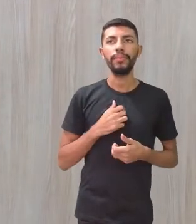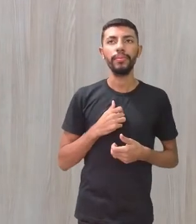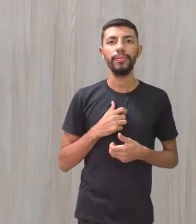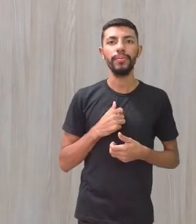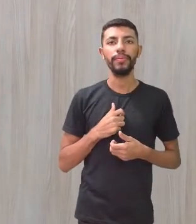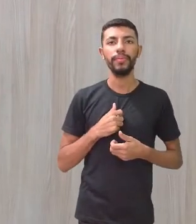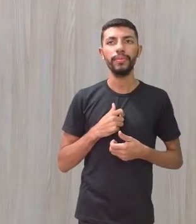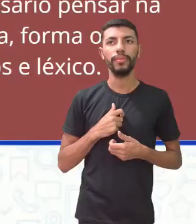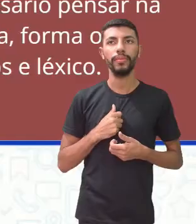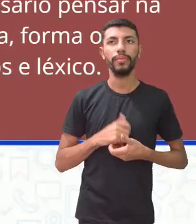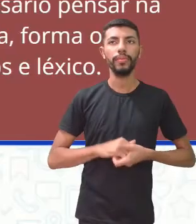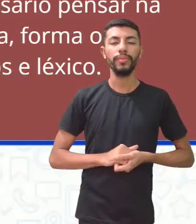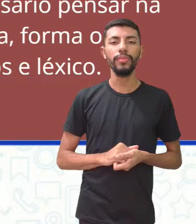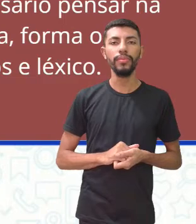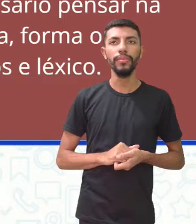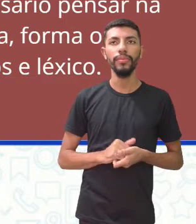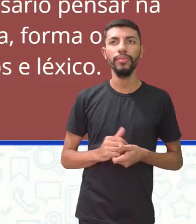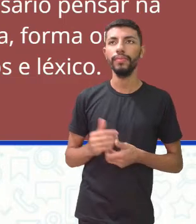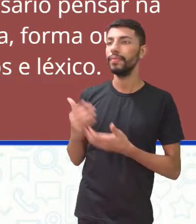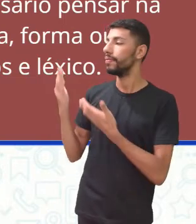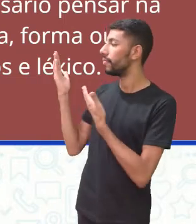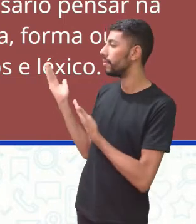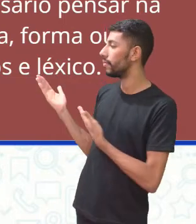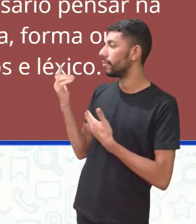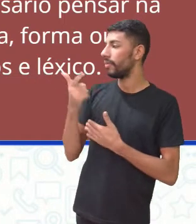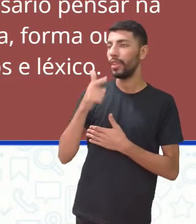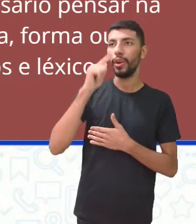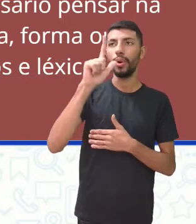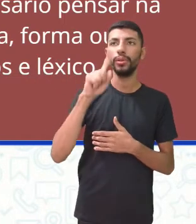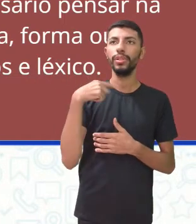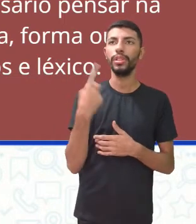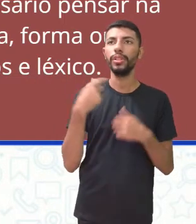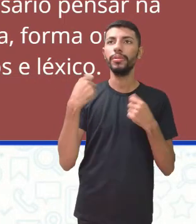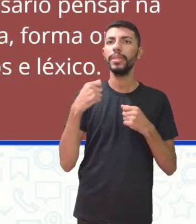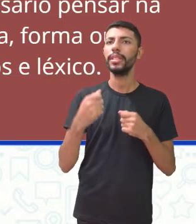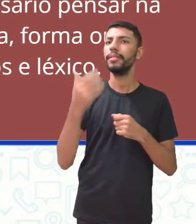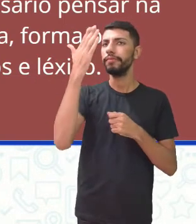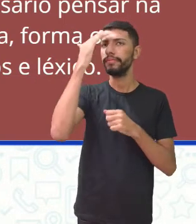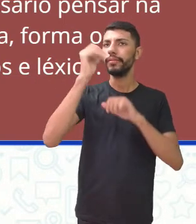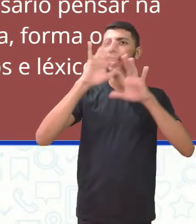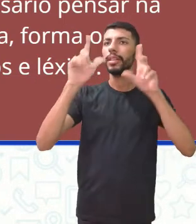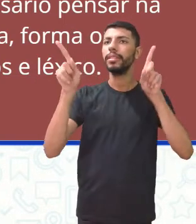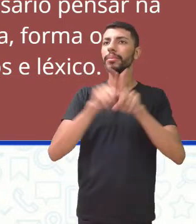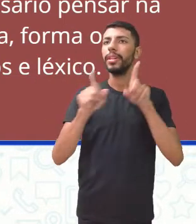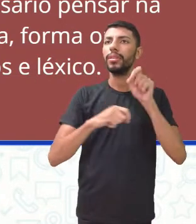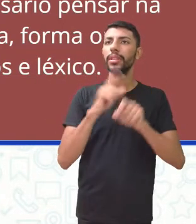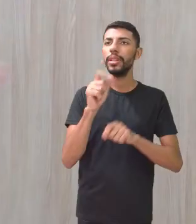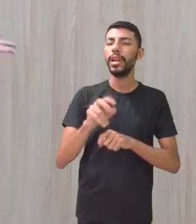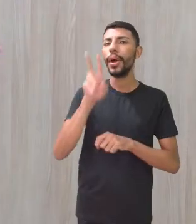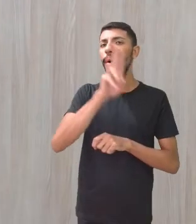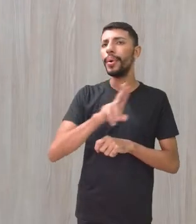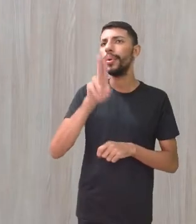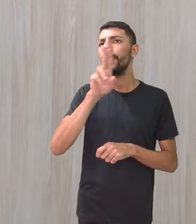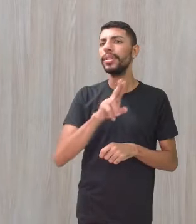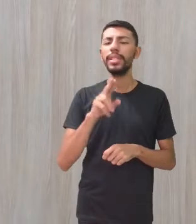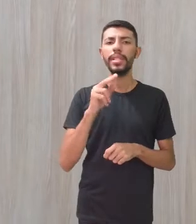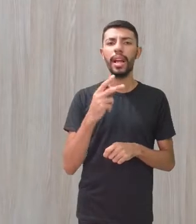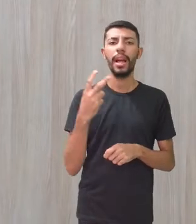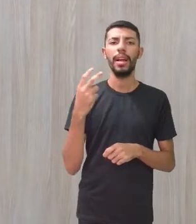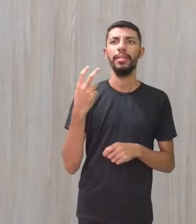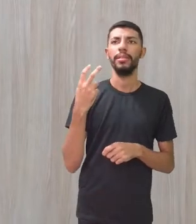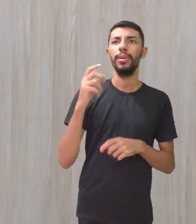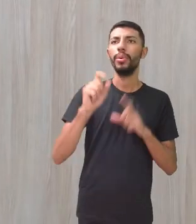Outra coisa que a gente pode levar em consideração, eu vou usar a linguagem verbal. Assim, a gente pode não usar a linguagem verbal, né?